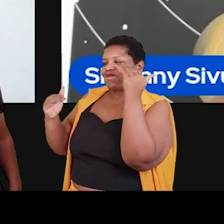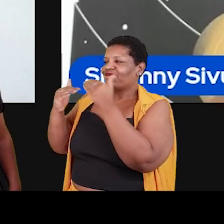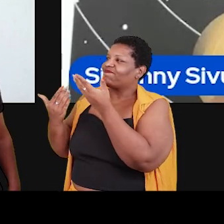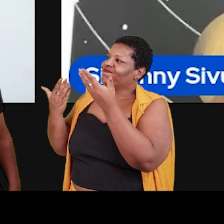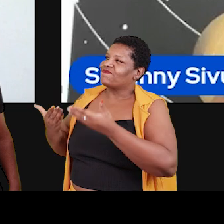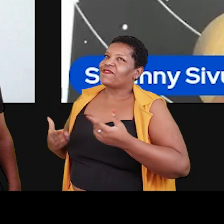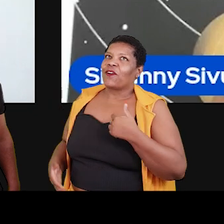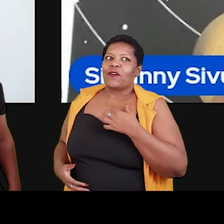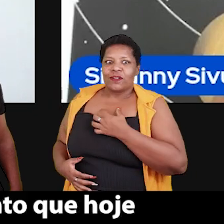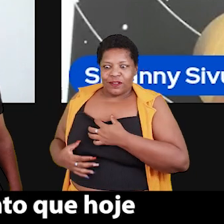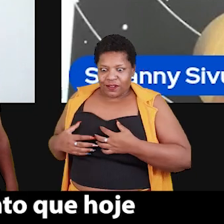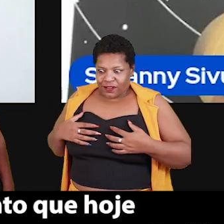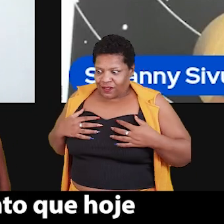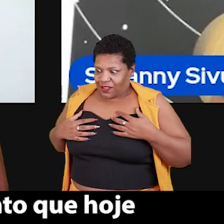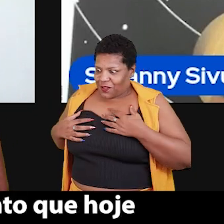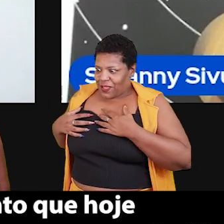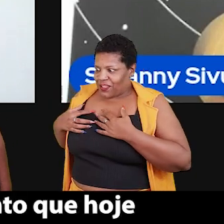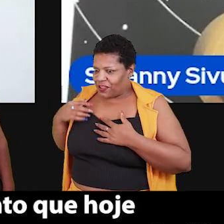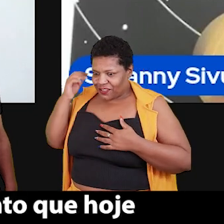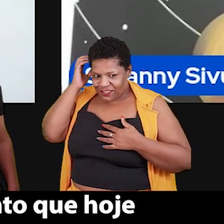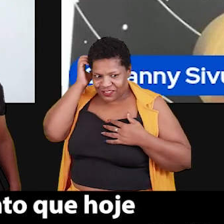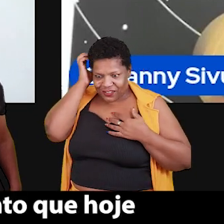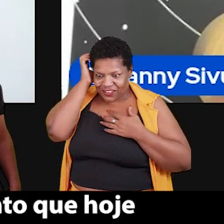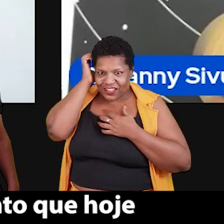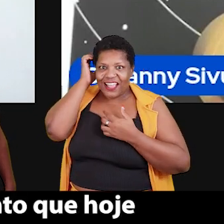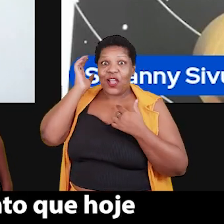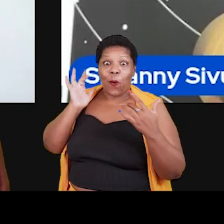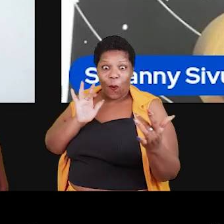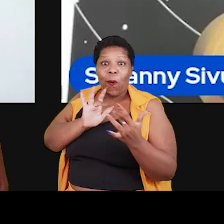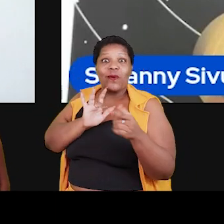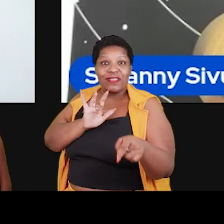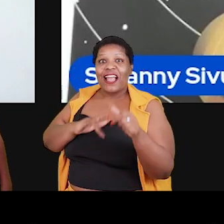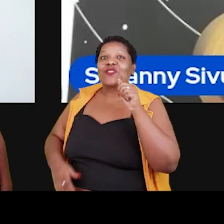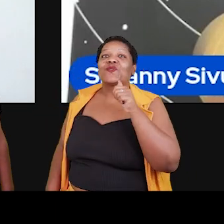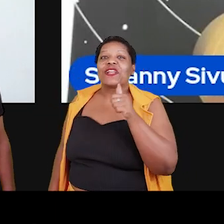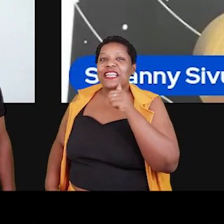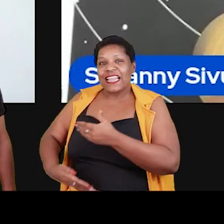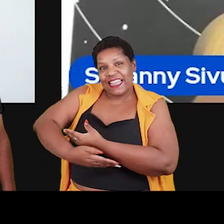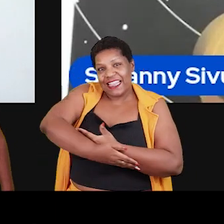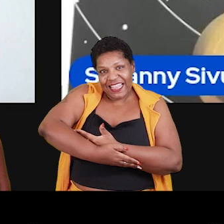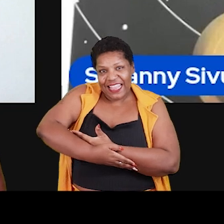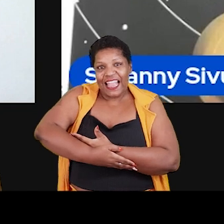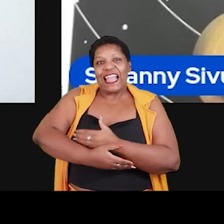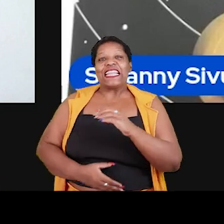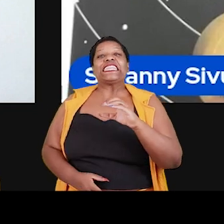E aí isso mexeu comigo tanto que hoje eu tenho contato com a Cecília, que é essa neném, e com essa